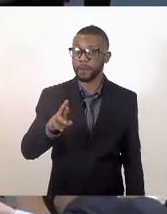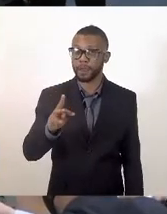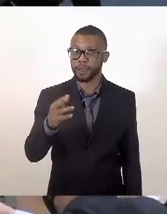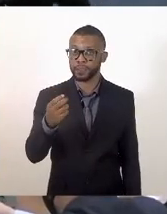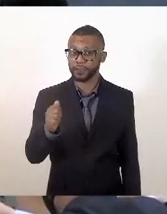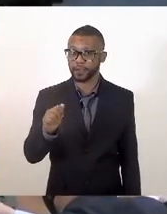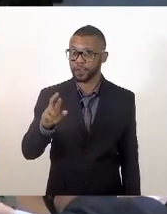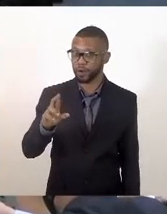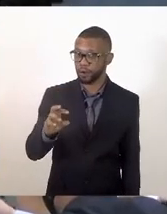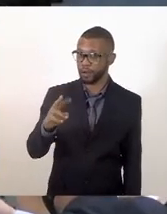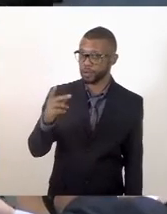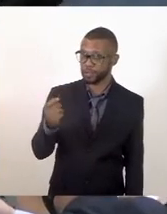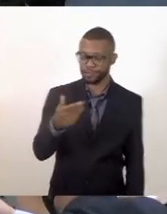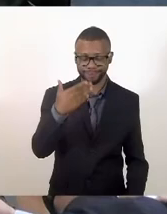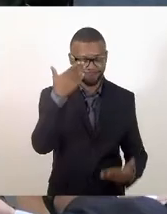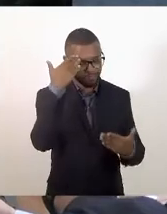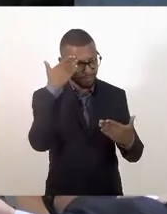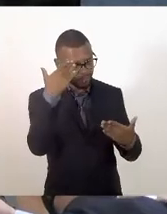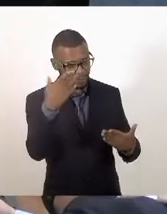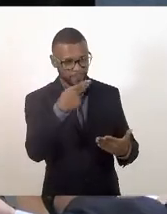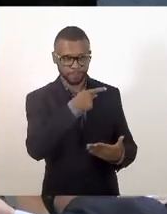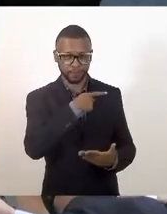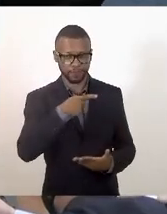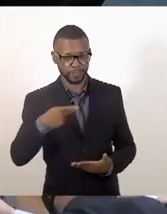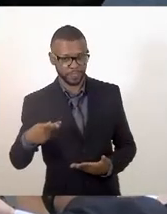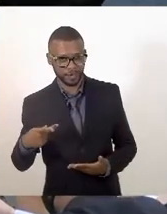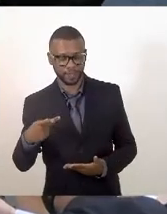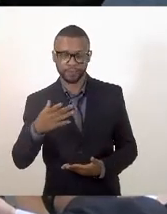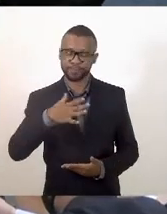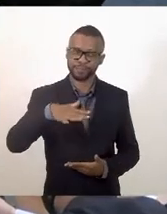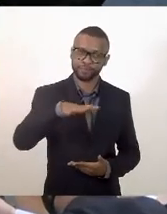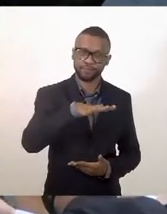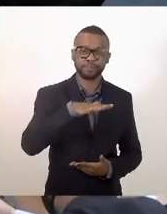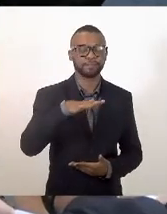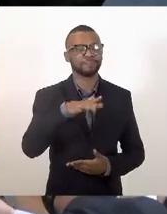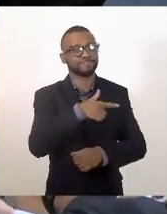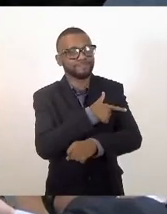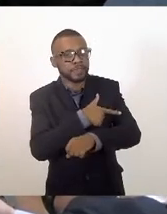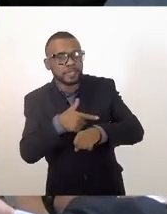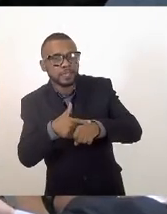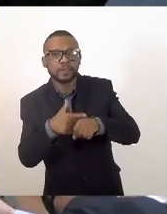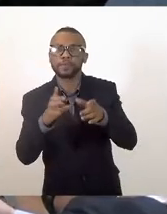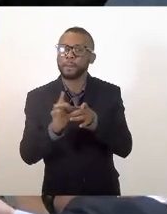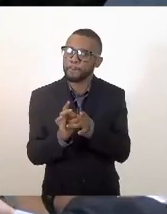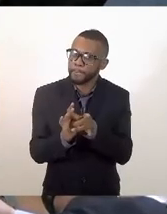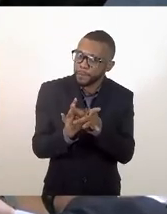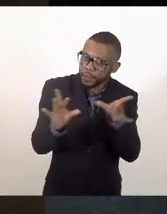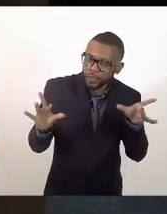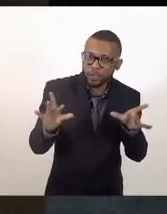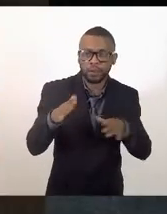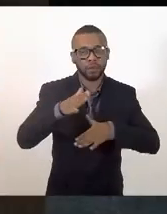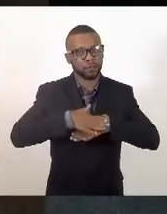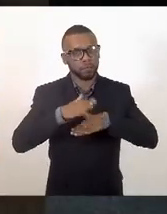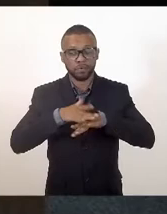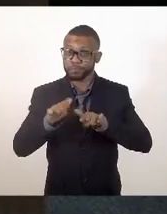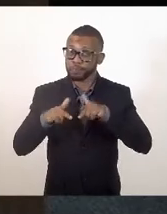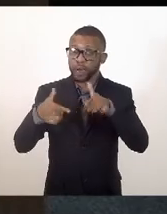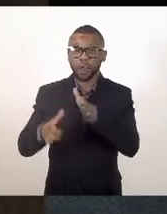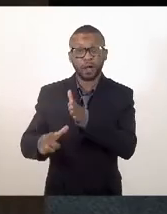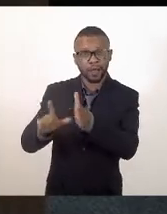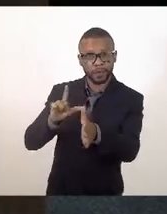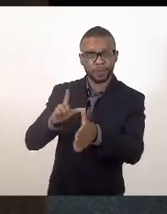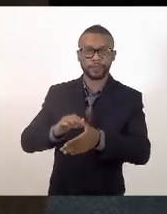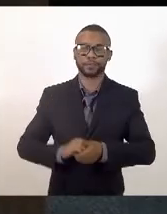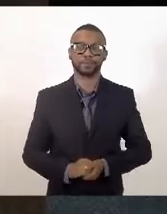Obrigada, presidente. Obrigado, deputado Bruno Dauag, pela gentileza de permitir que eu faça a minha manifestação anteriormente. Eu quero,